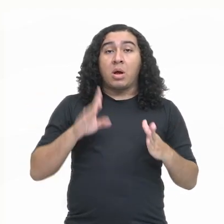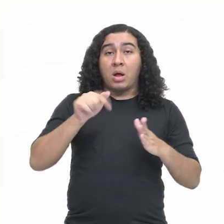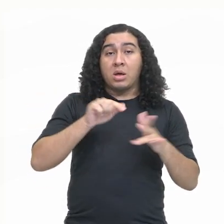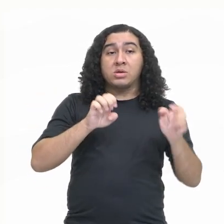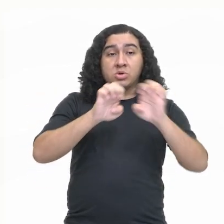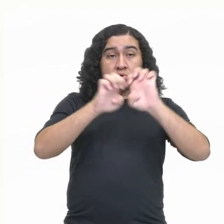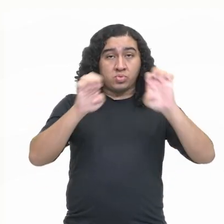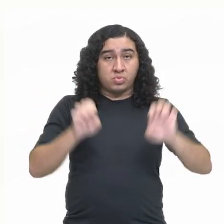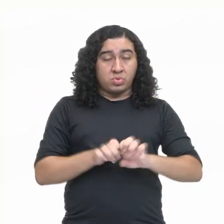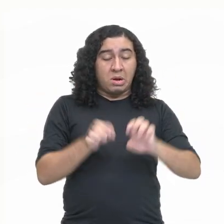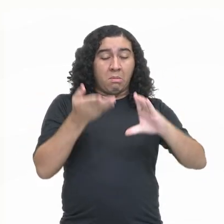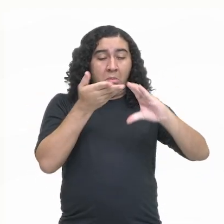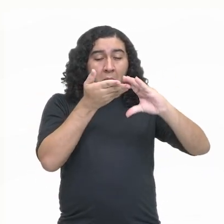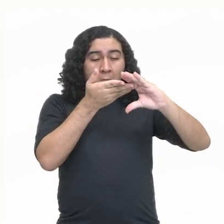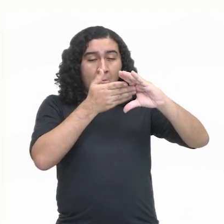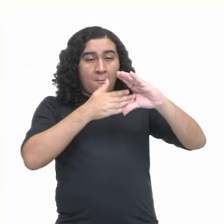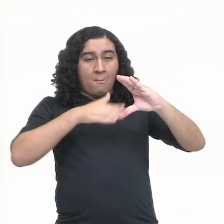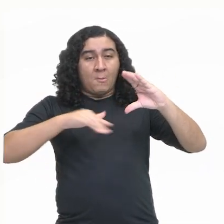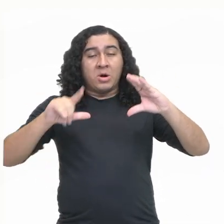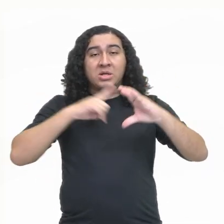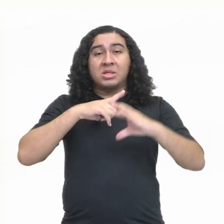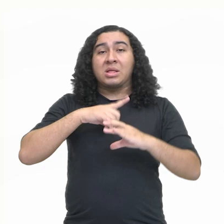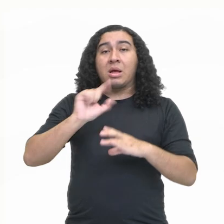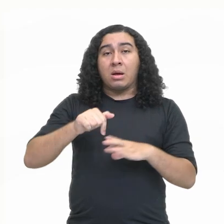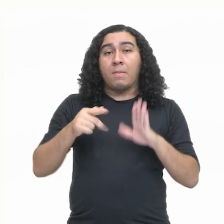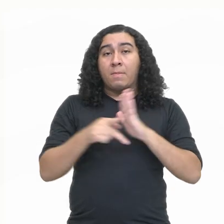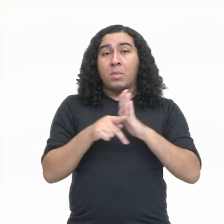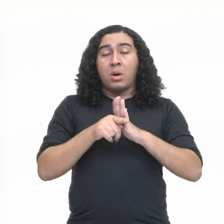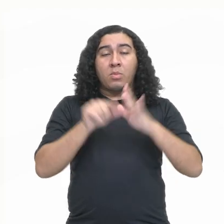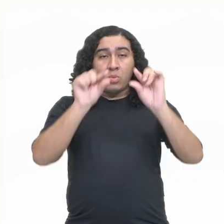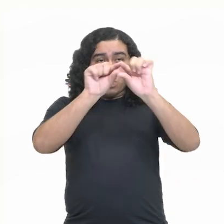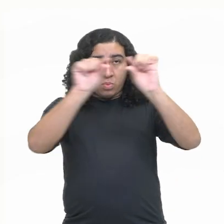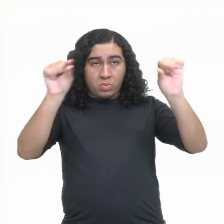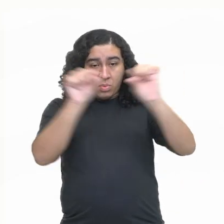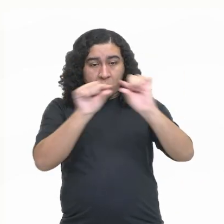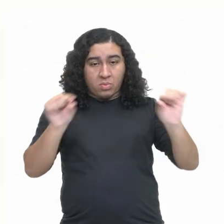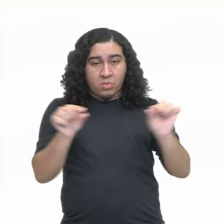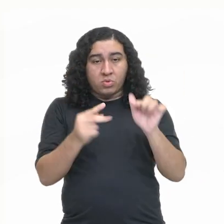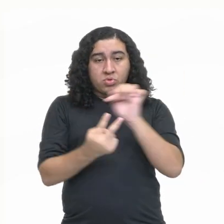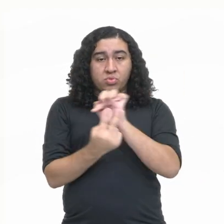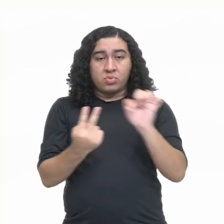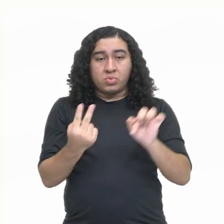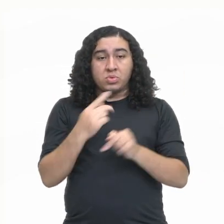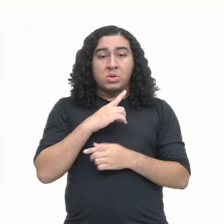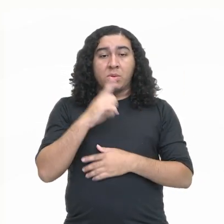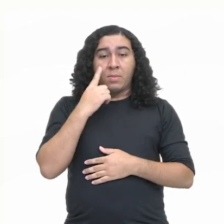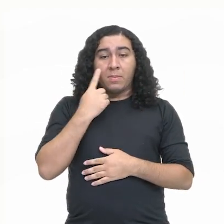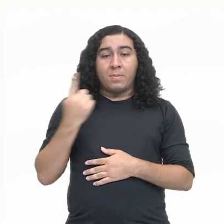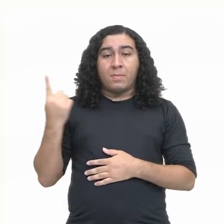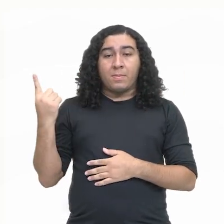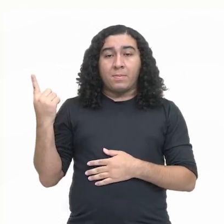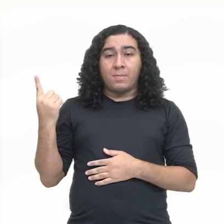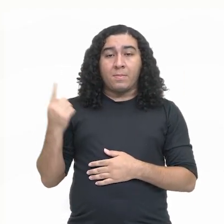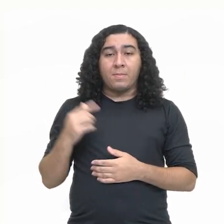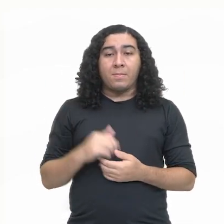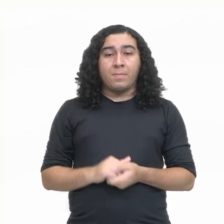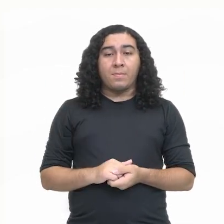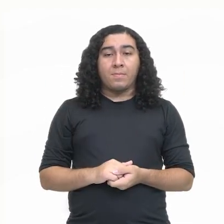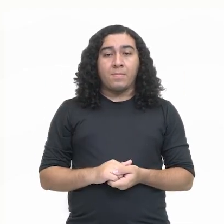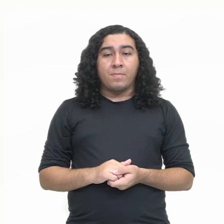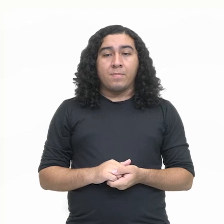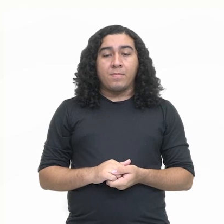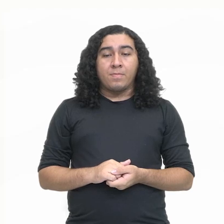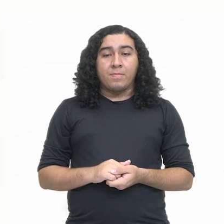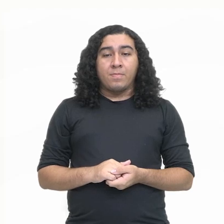estrutura, né, é formada por essa bicamada, onde nós temos uma parte que